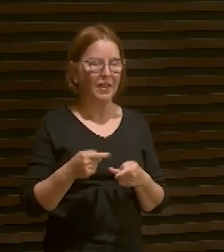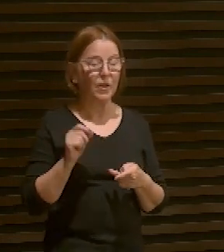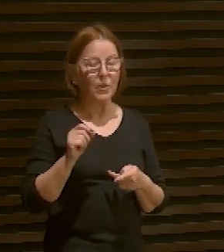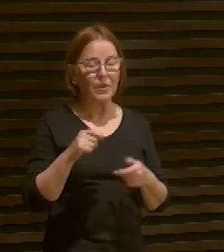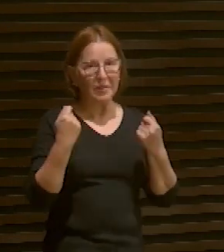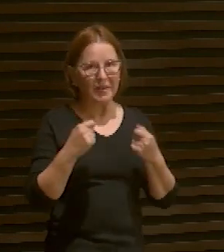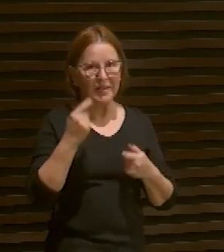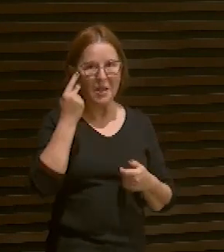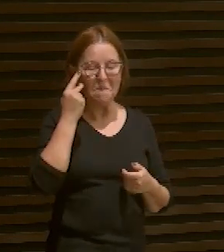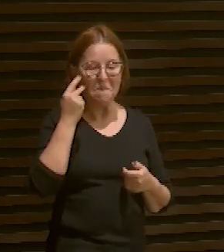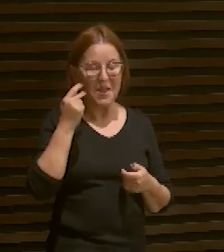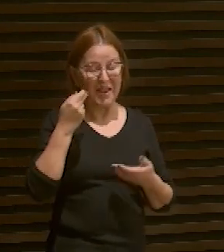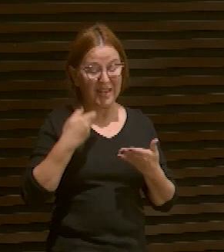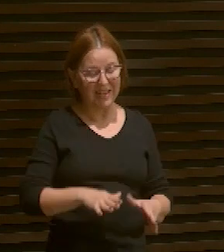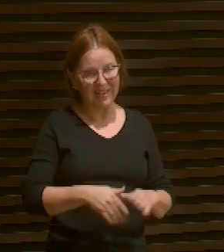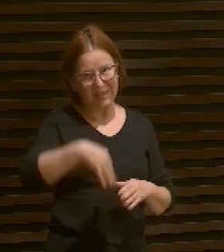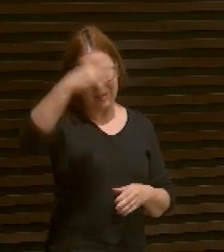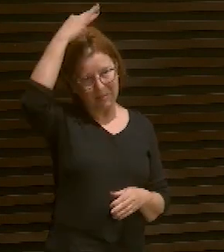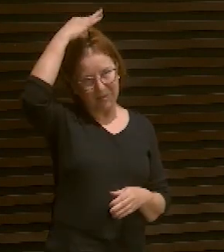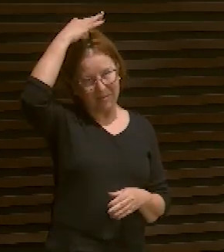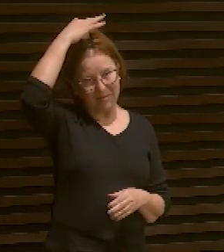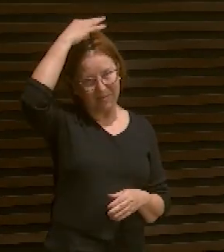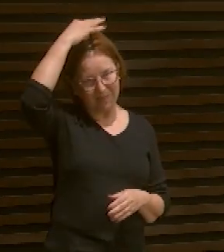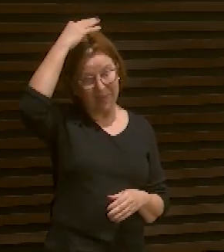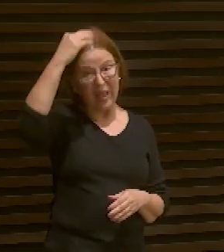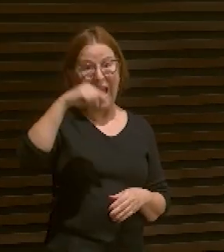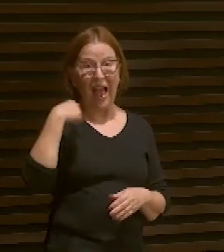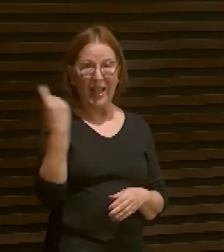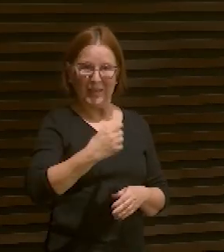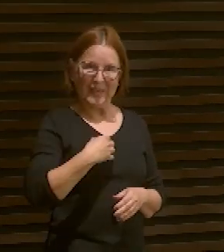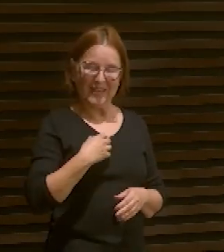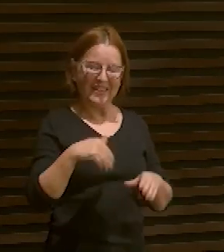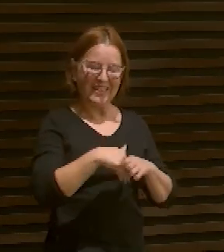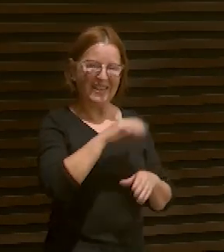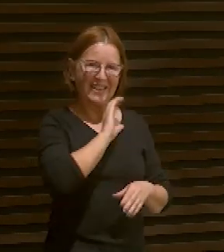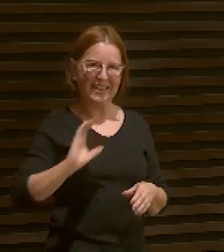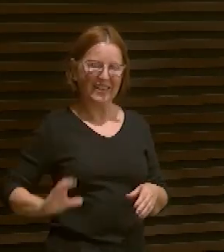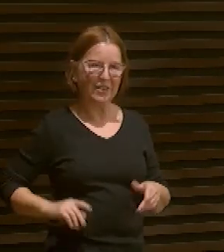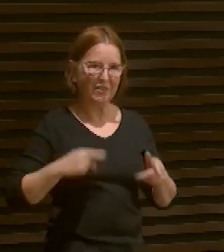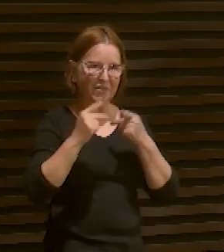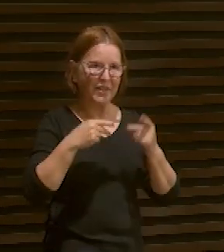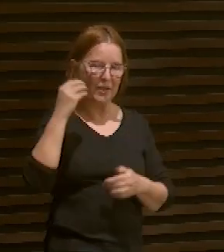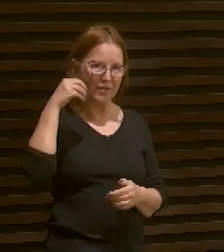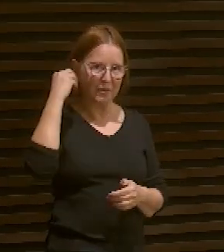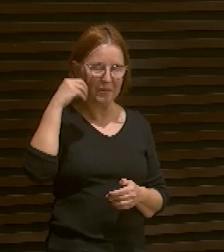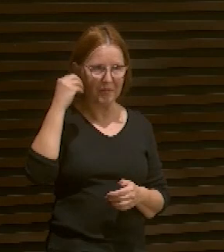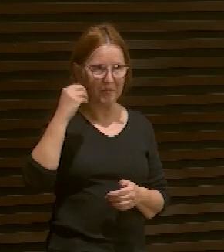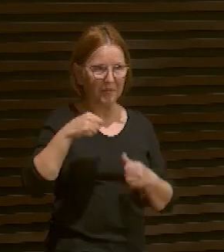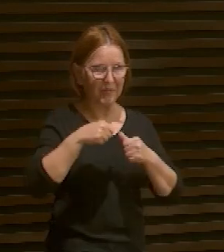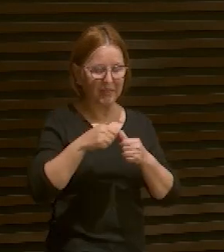Cristo Jesus, que é a nossa natureza em Cristo. Nós vamos falar de uma experiência que está